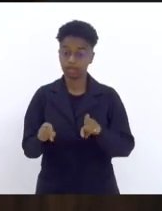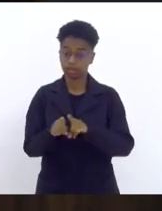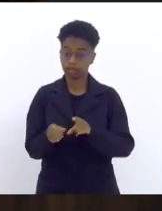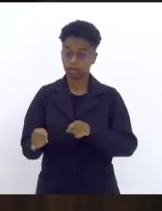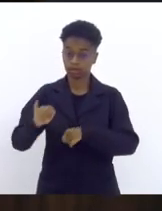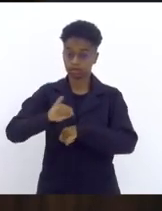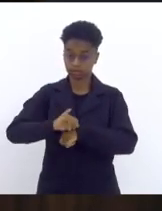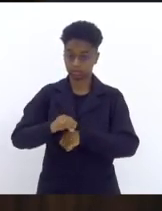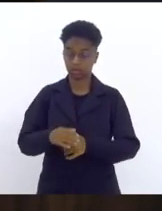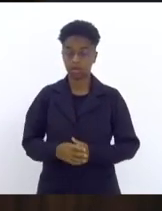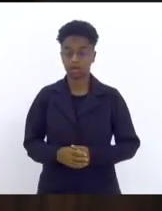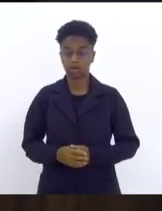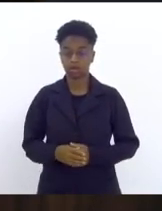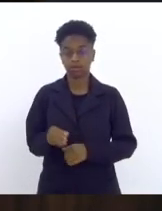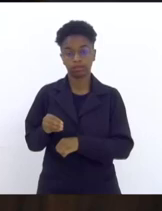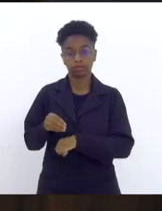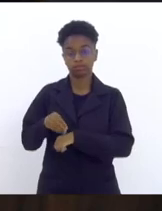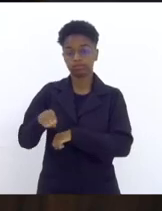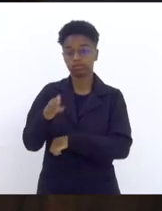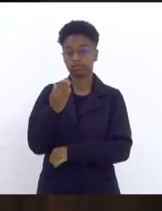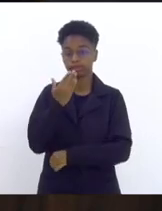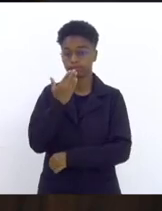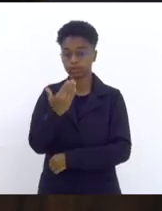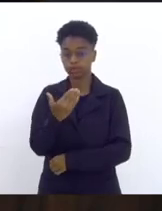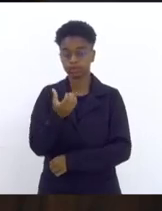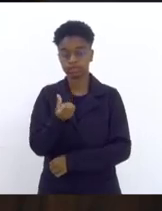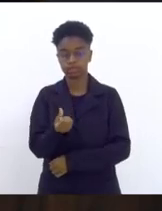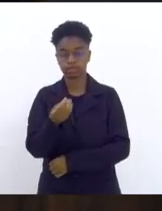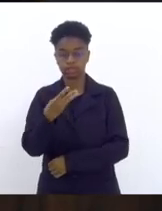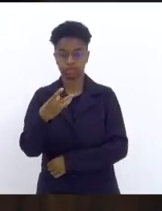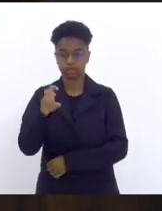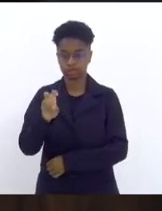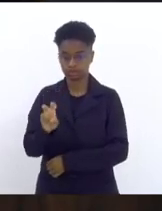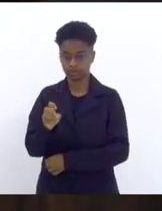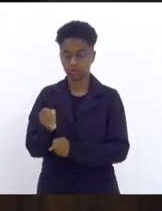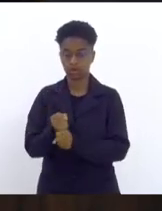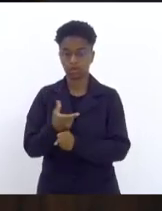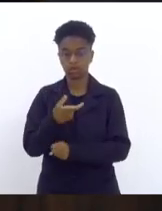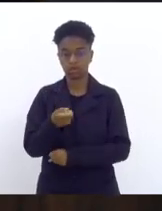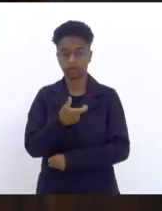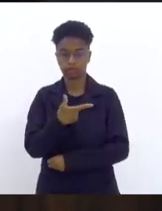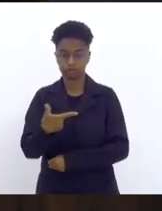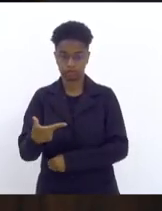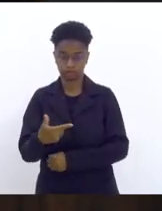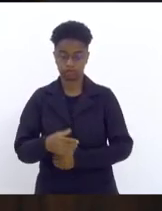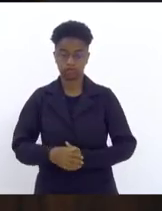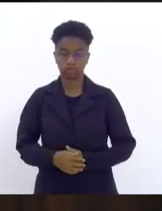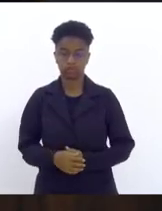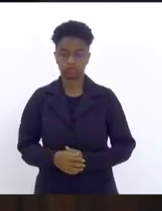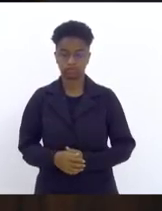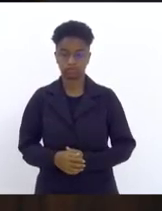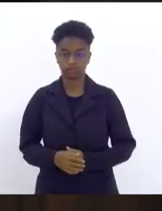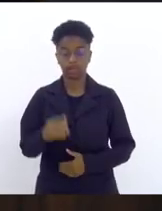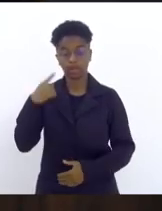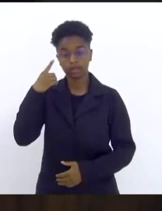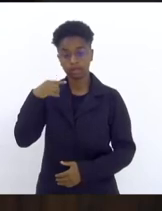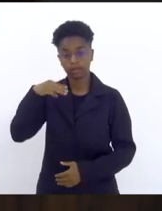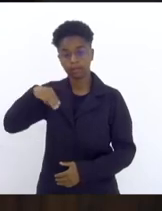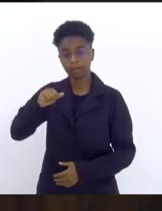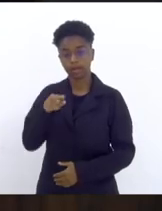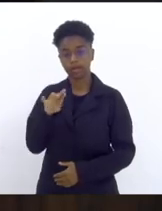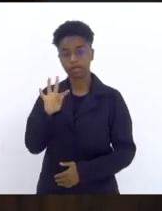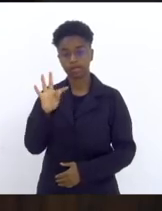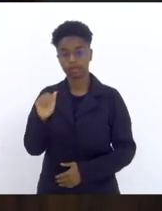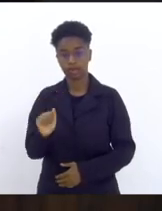a mesa o requerimento 635 de 2022 da deputada Marta